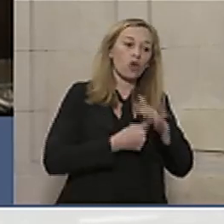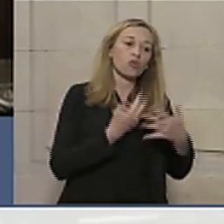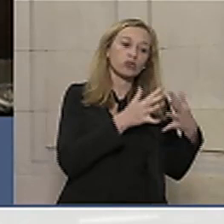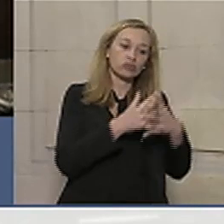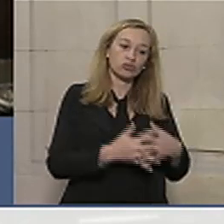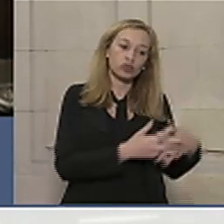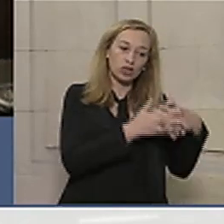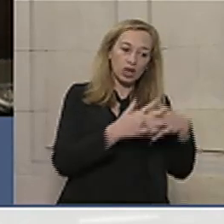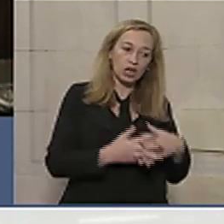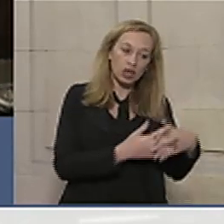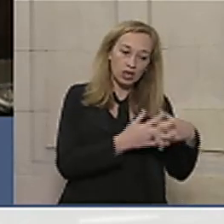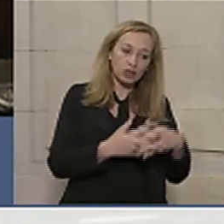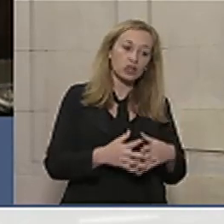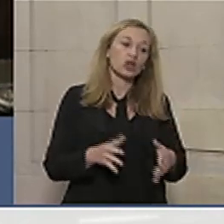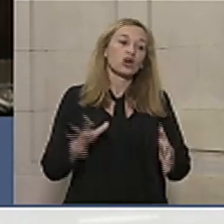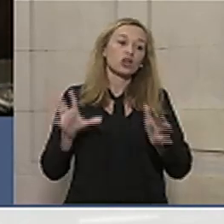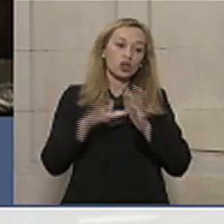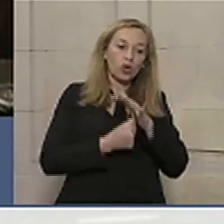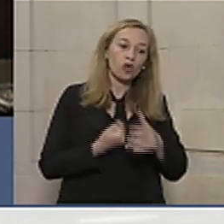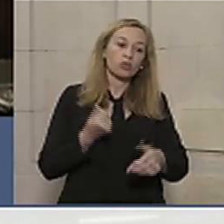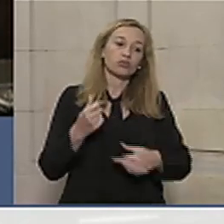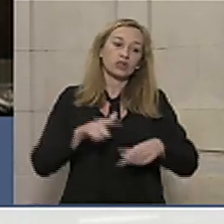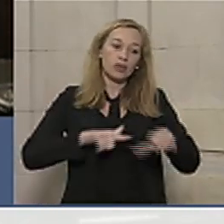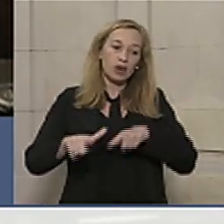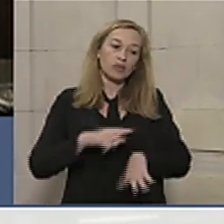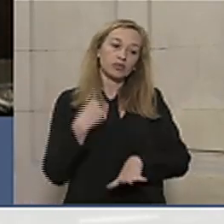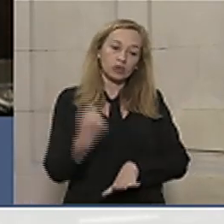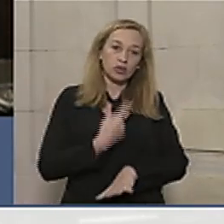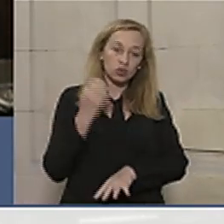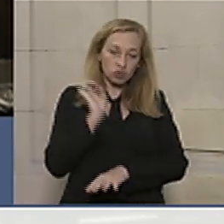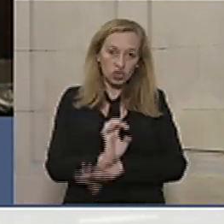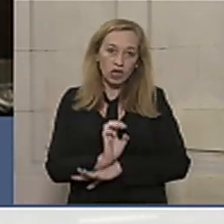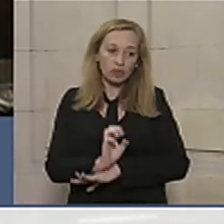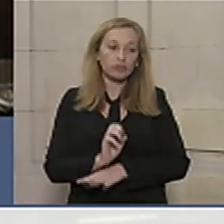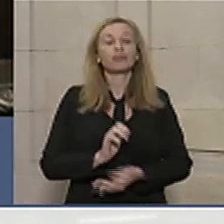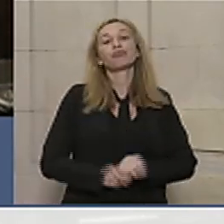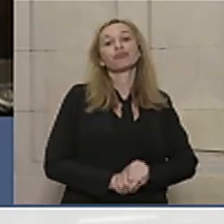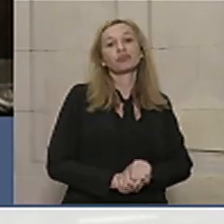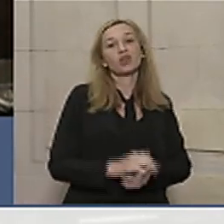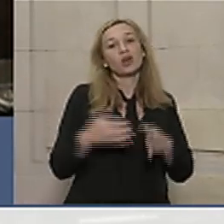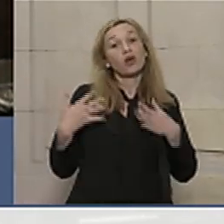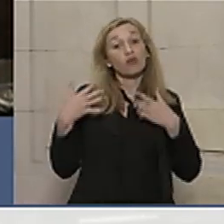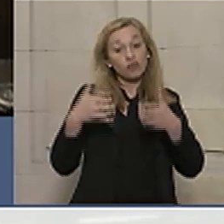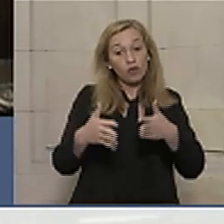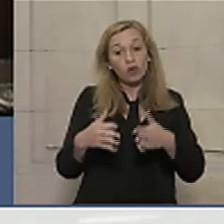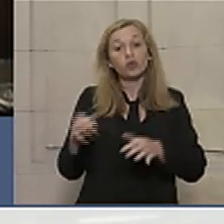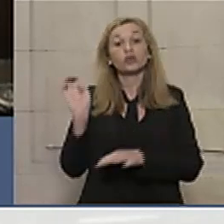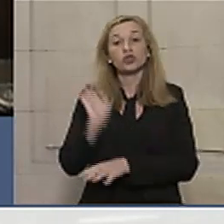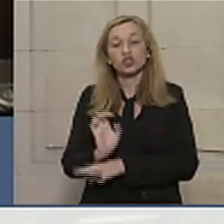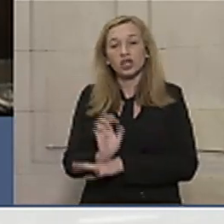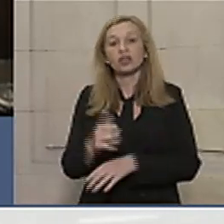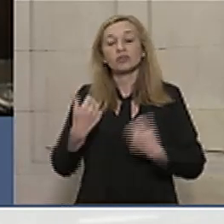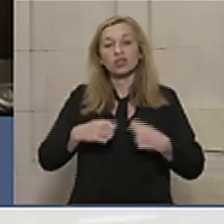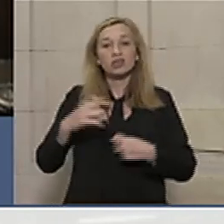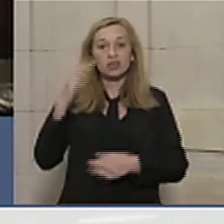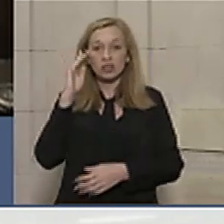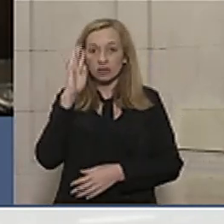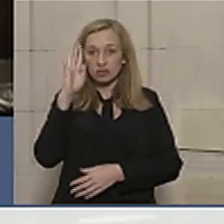rouba recursos e que rouba empregos no nosso Estado. Esse é um fórum em que o Estado deposita muitas